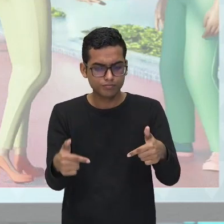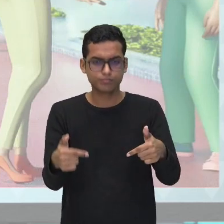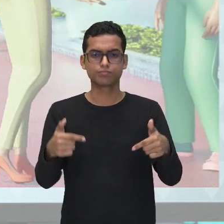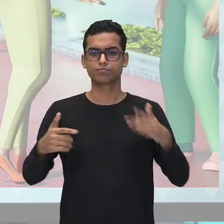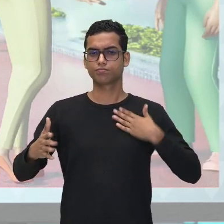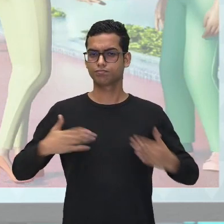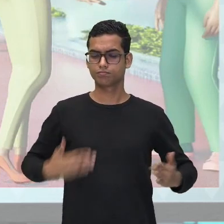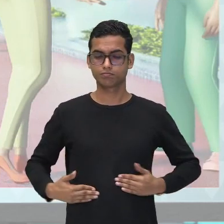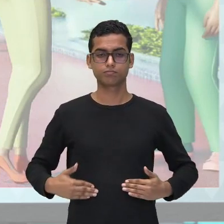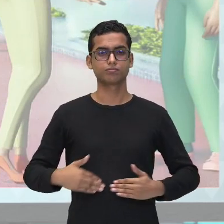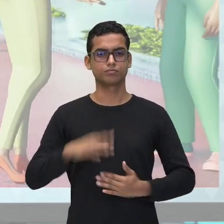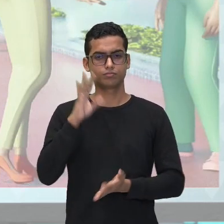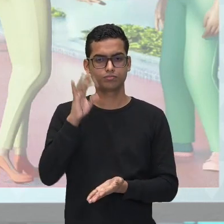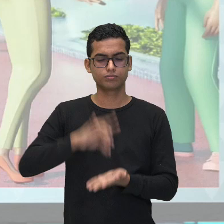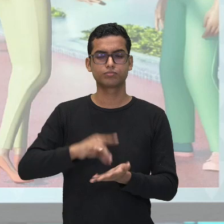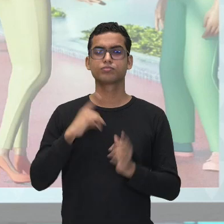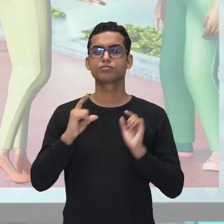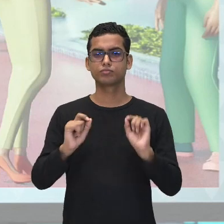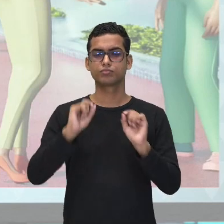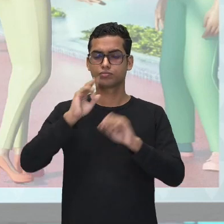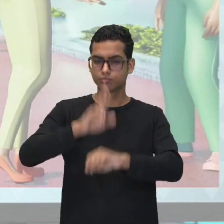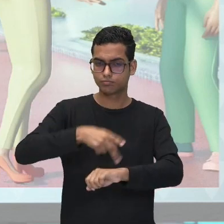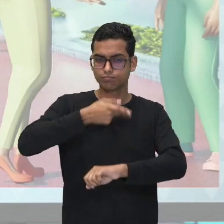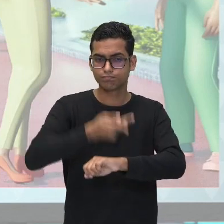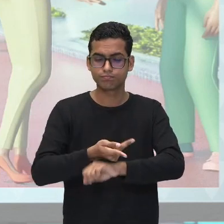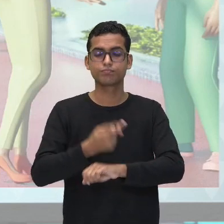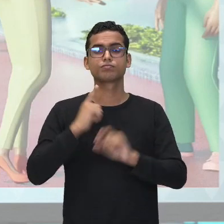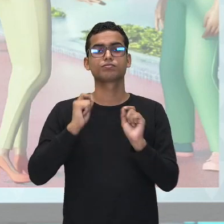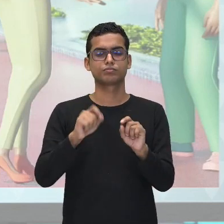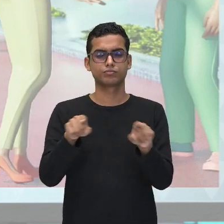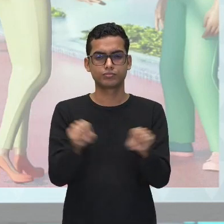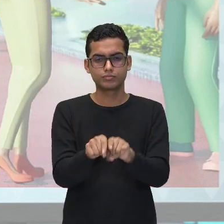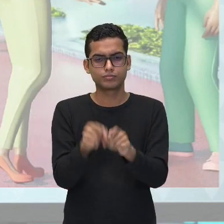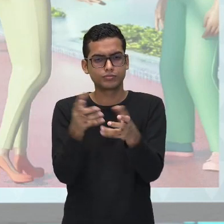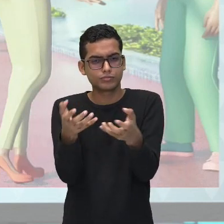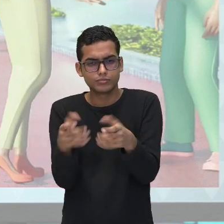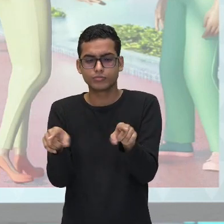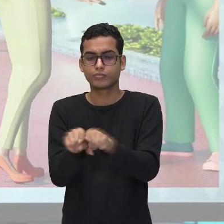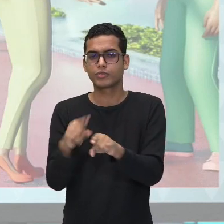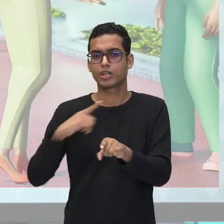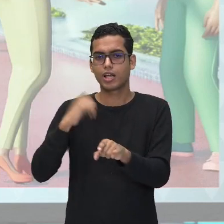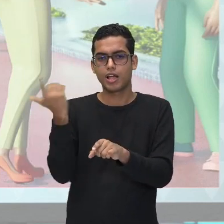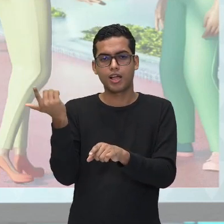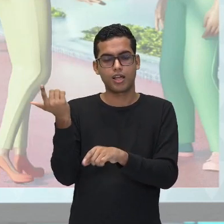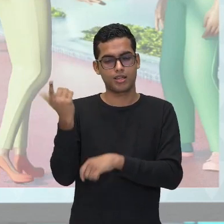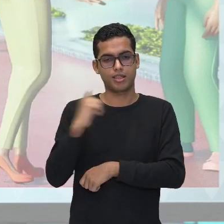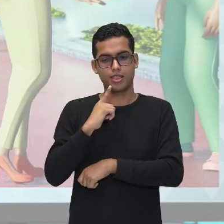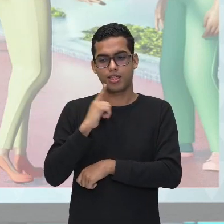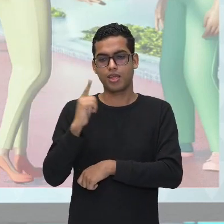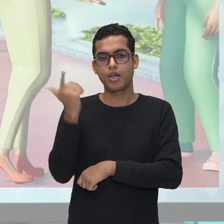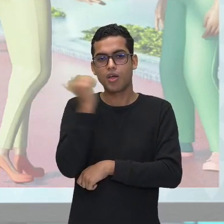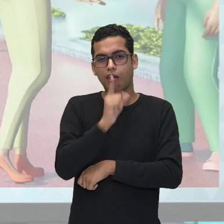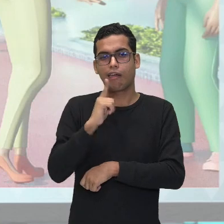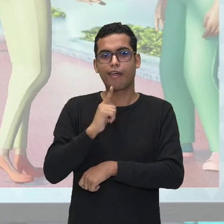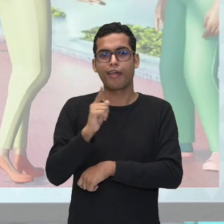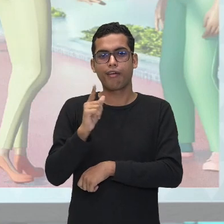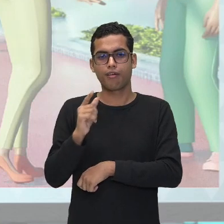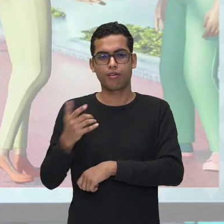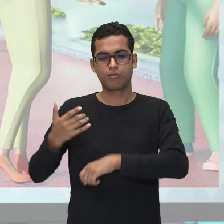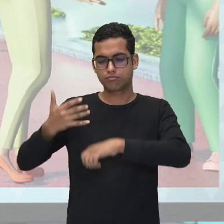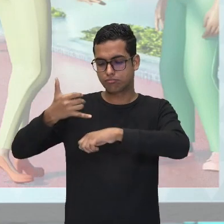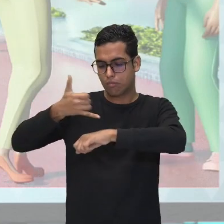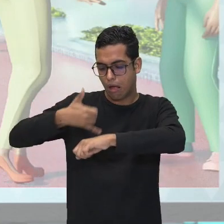nosso corpo ele vai tendo a necessidade de estocar mais gordura como fonte ali